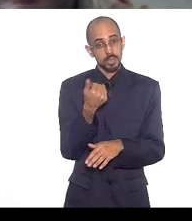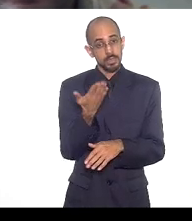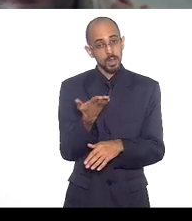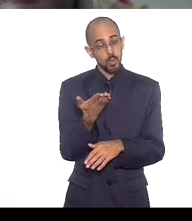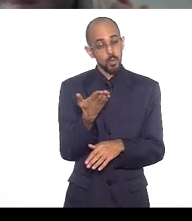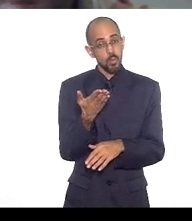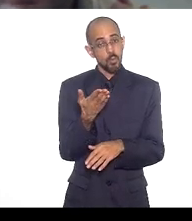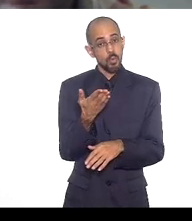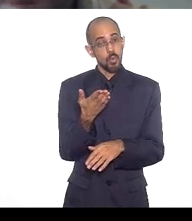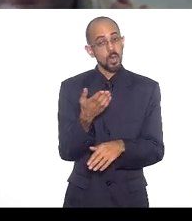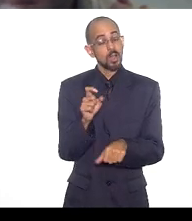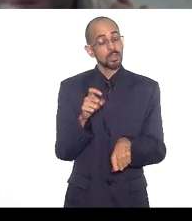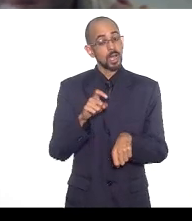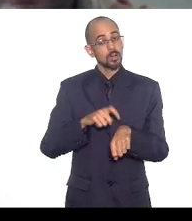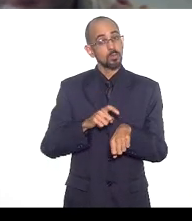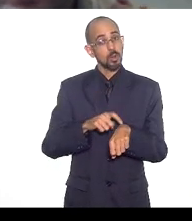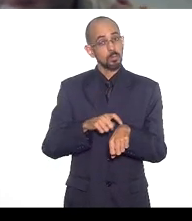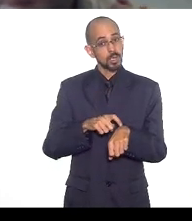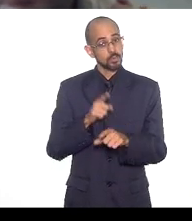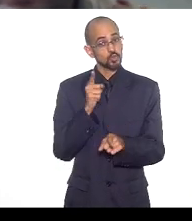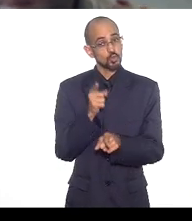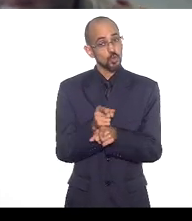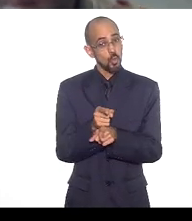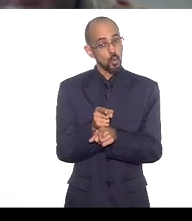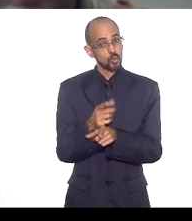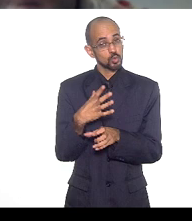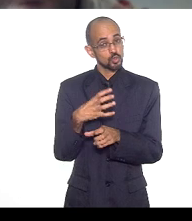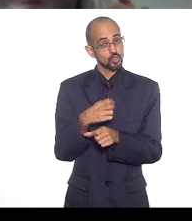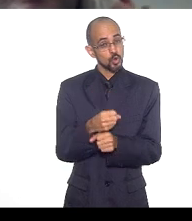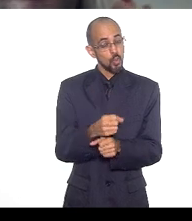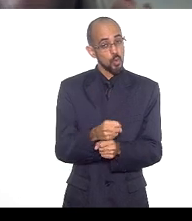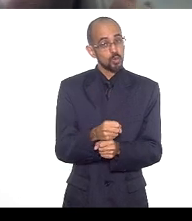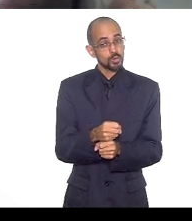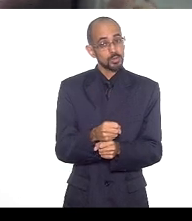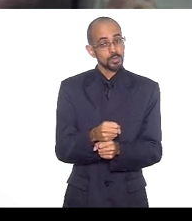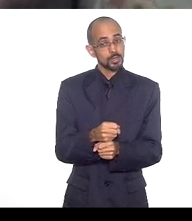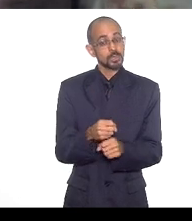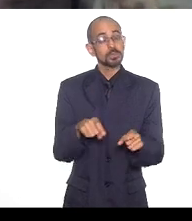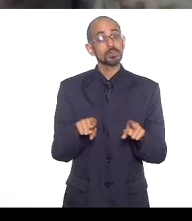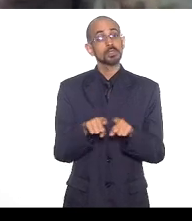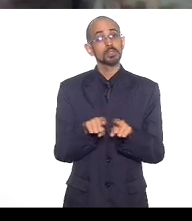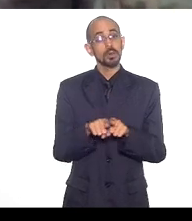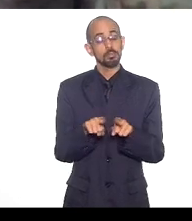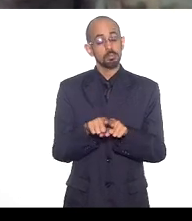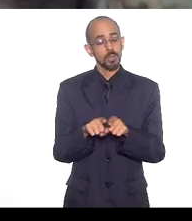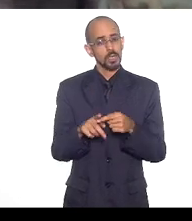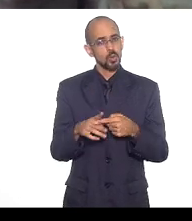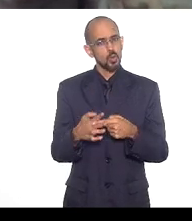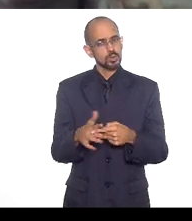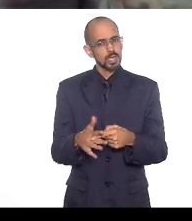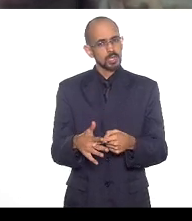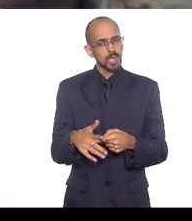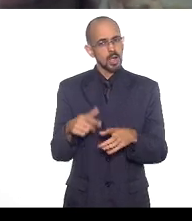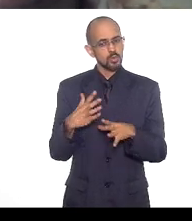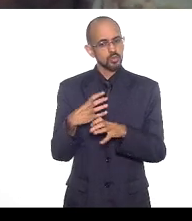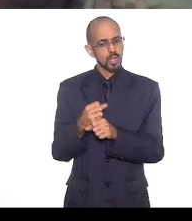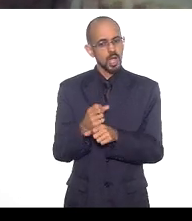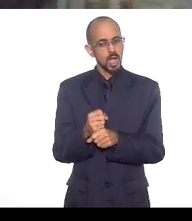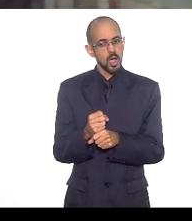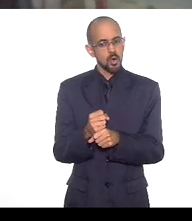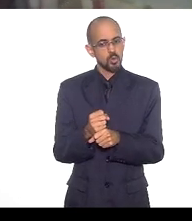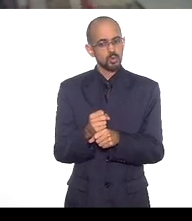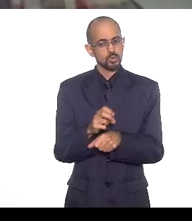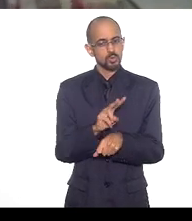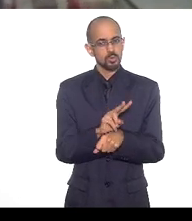de um encontro de contas da base e um recálculo das deduções de